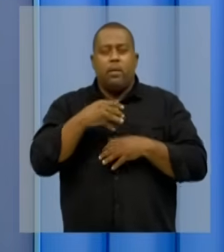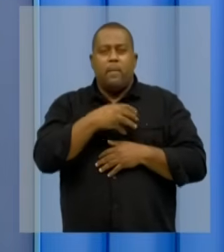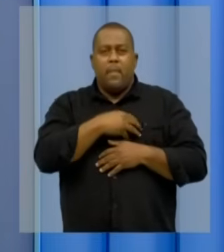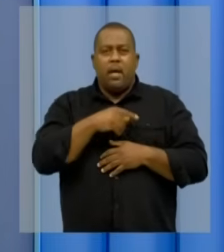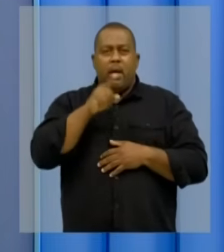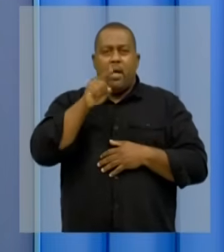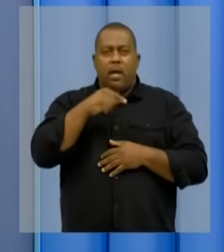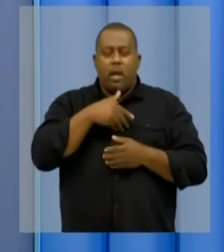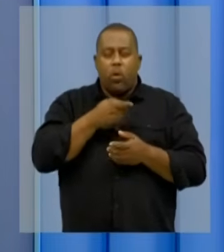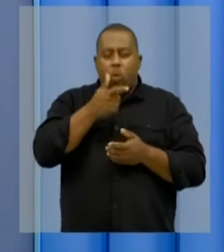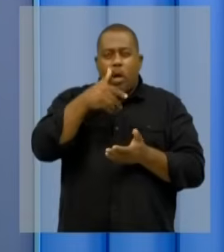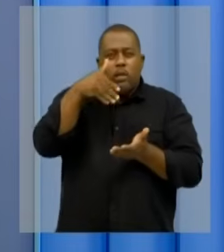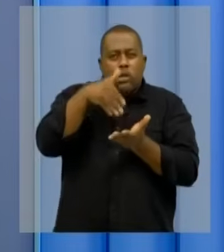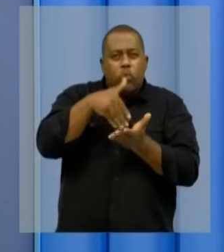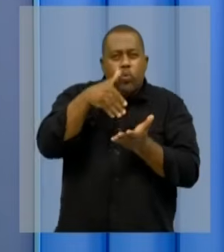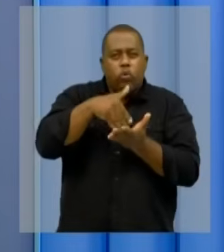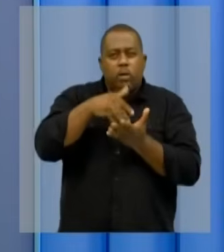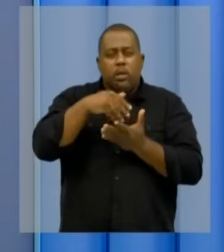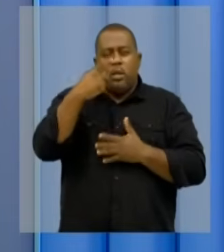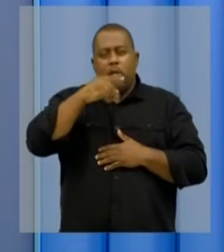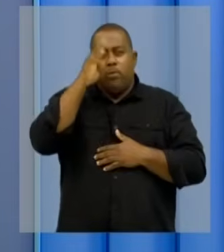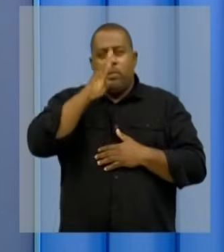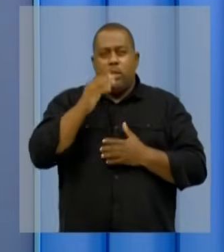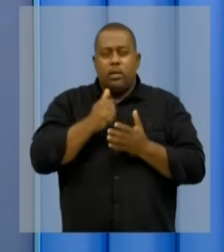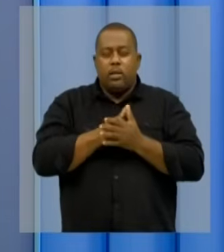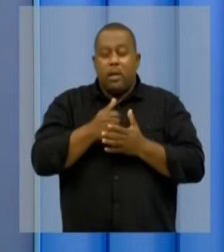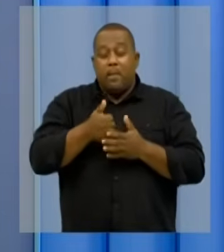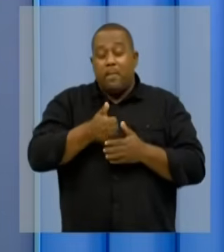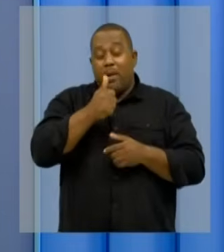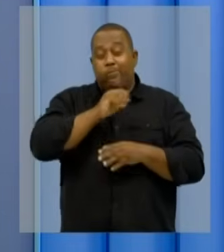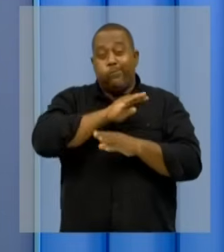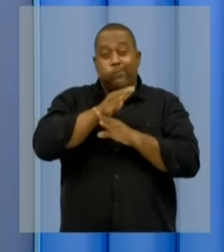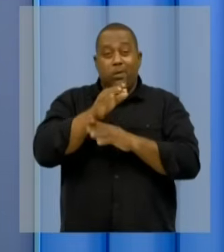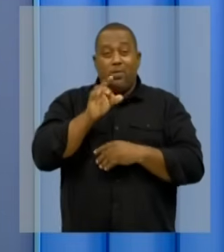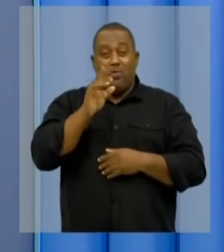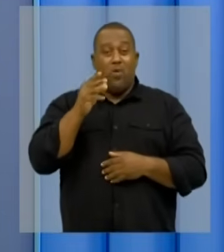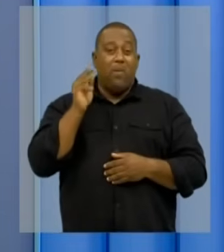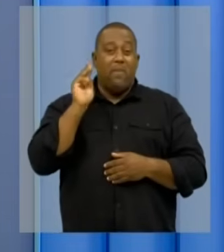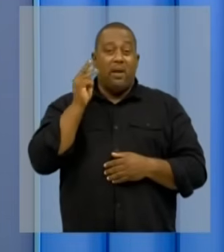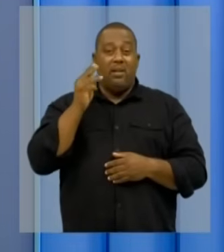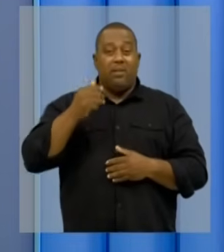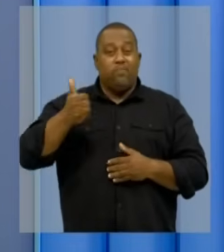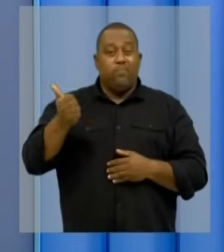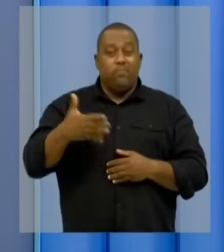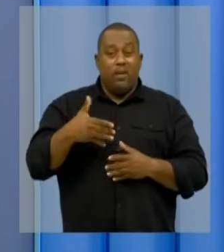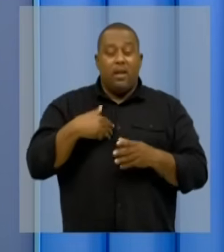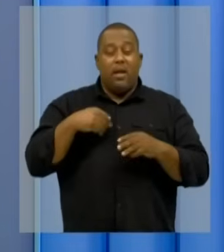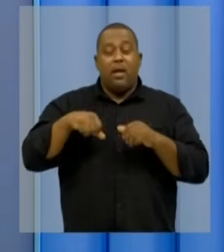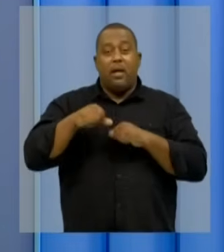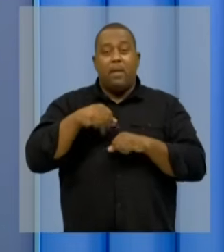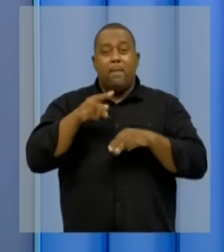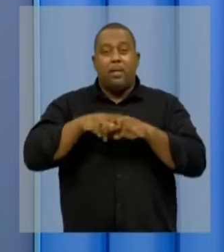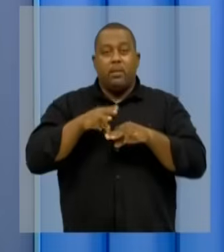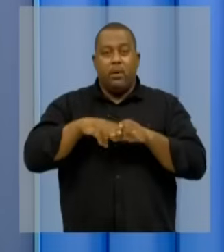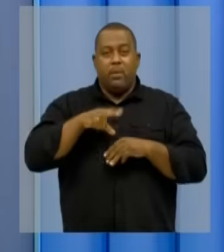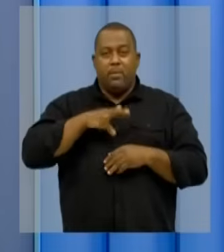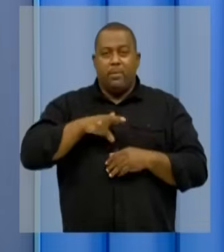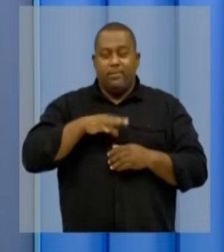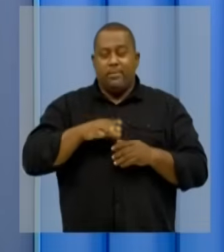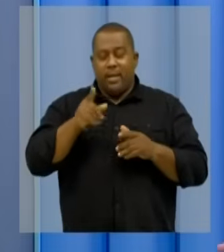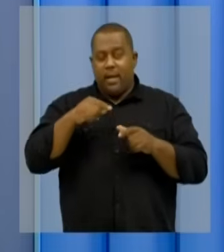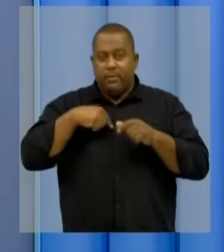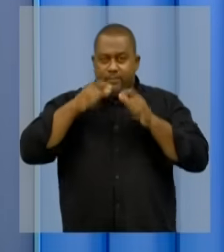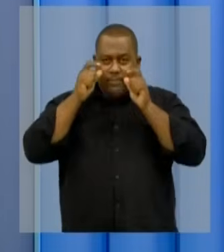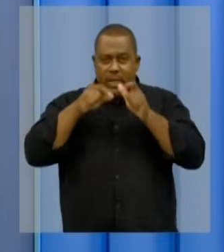das últimas do Brasil. Só está melhor do que o estado do Maranhão em matemática e português, que é o que interessa,